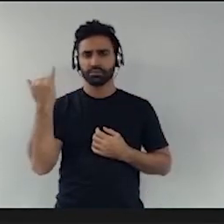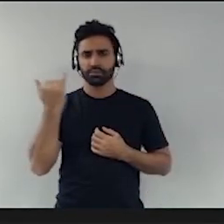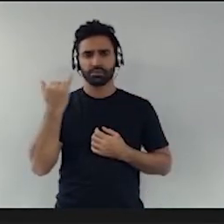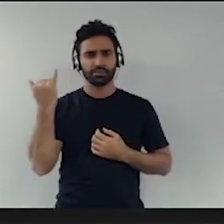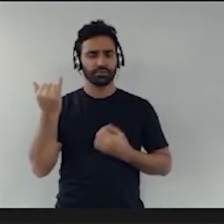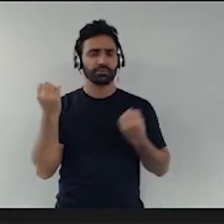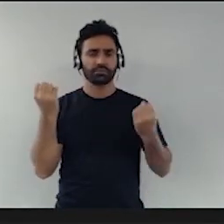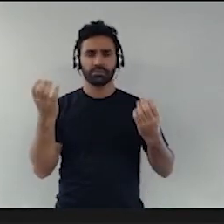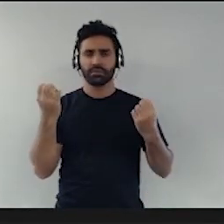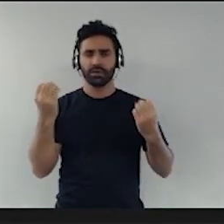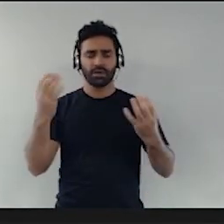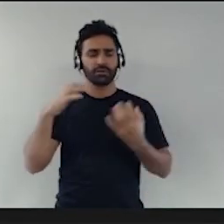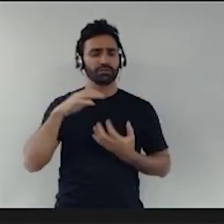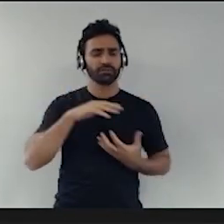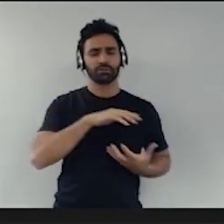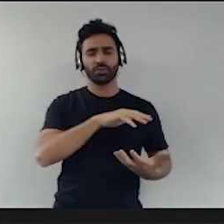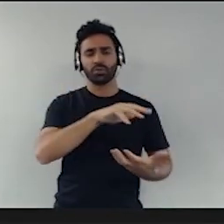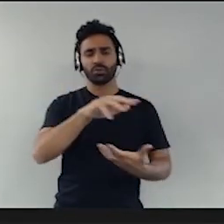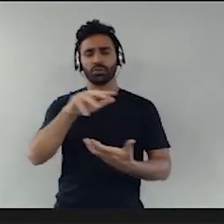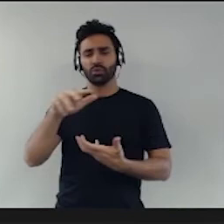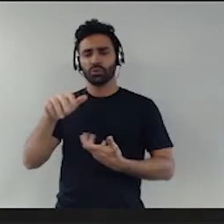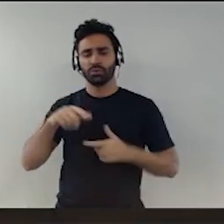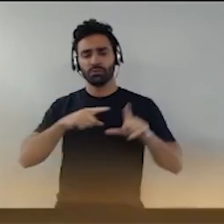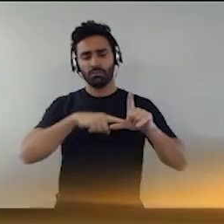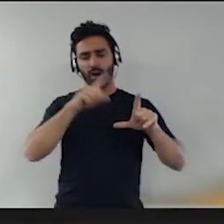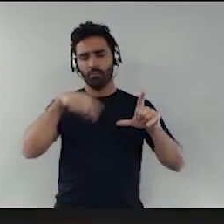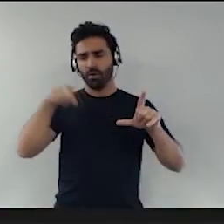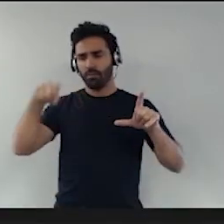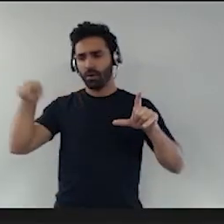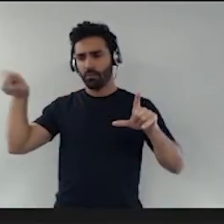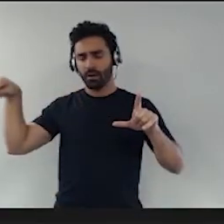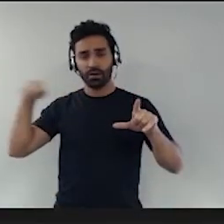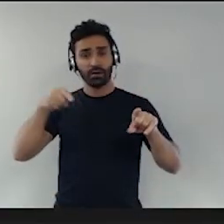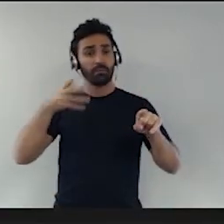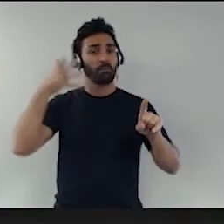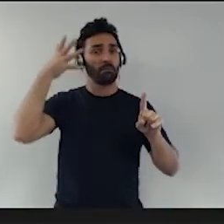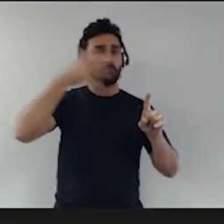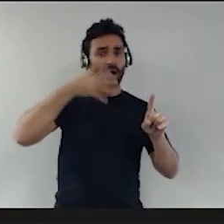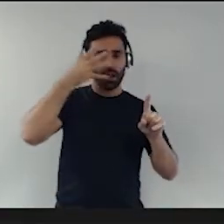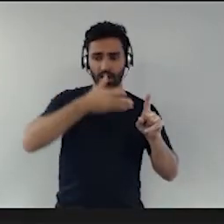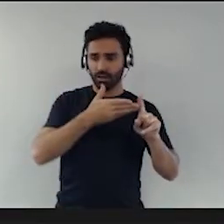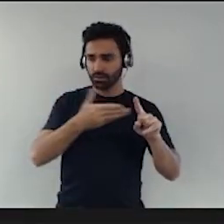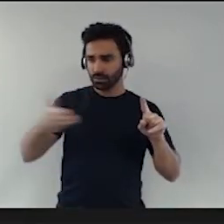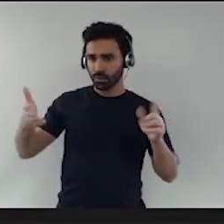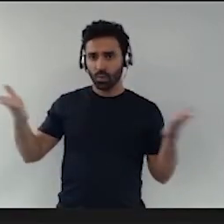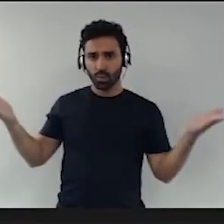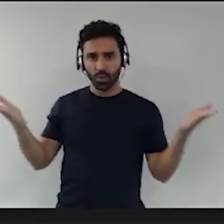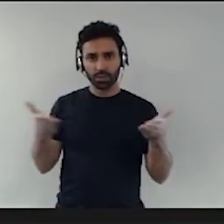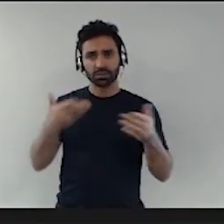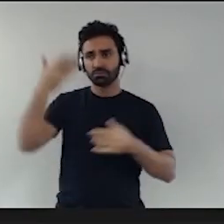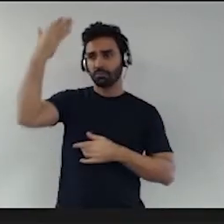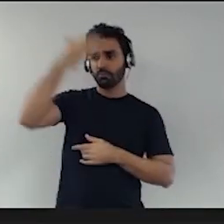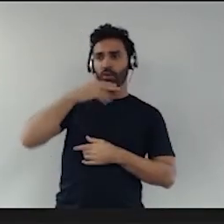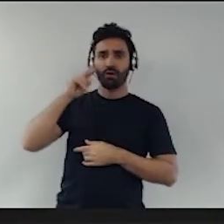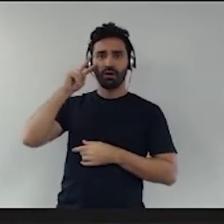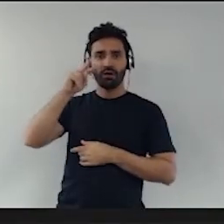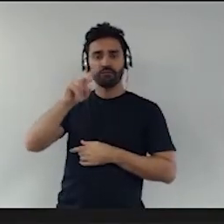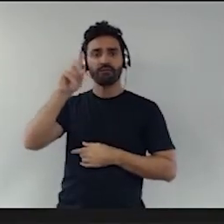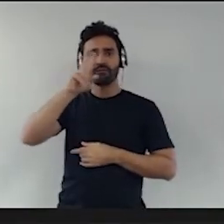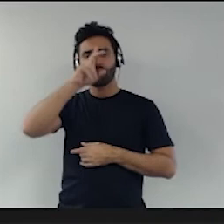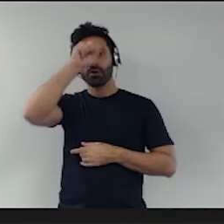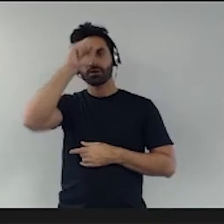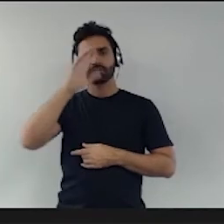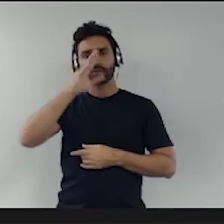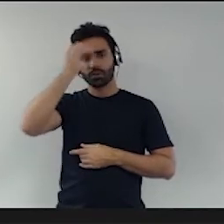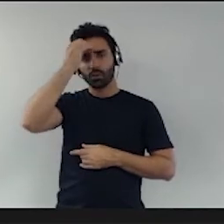nível internacional. Aliás, este painel, gente, é algo que demonstra a força, o